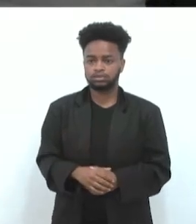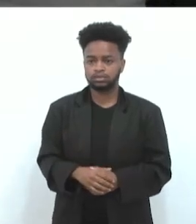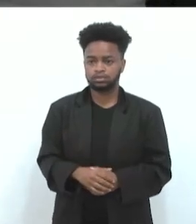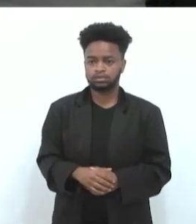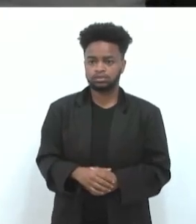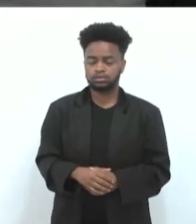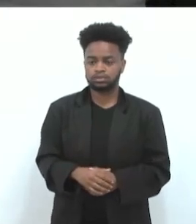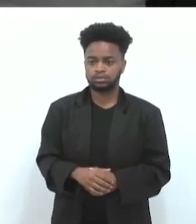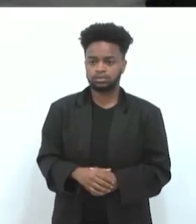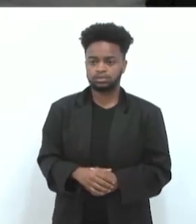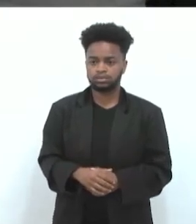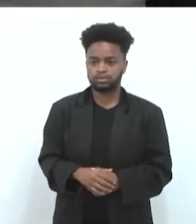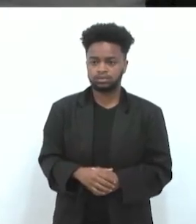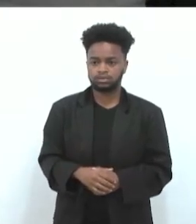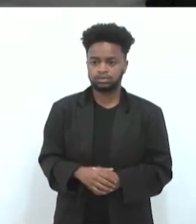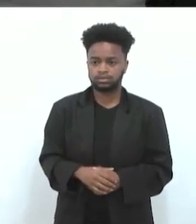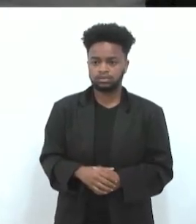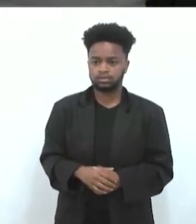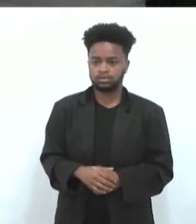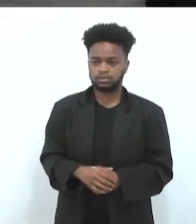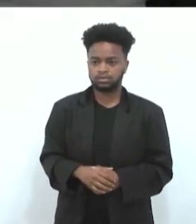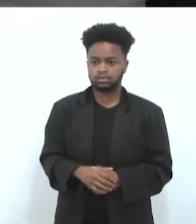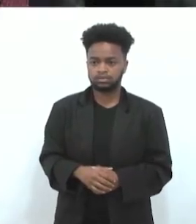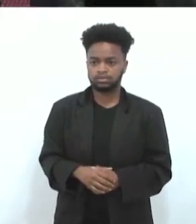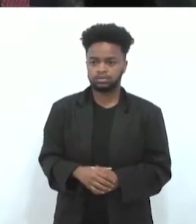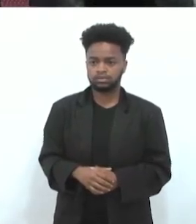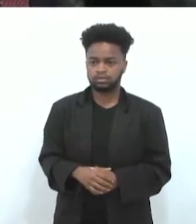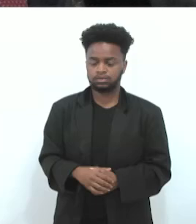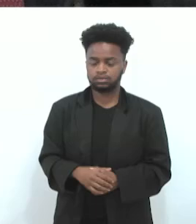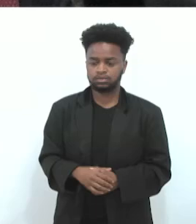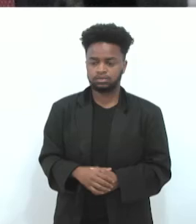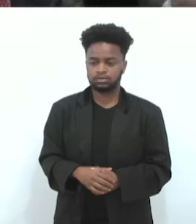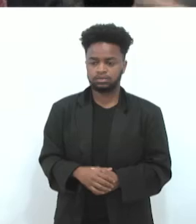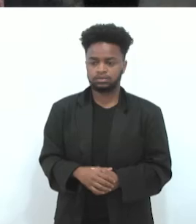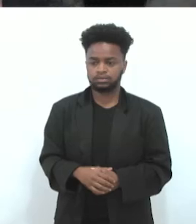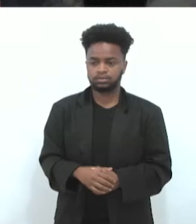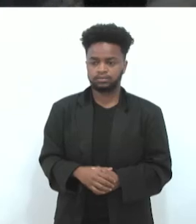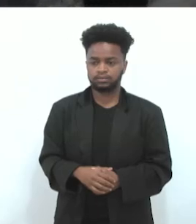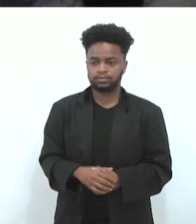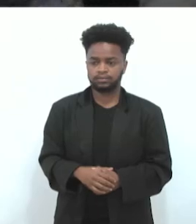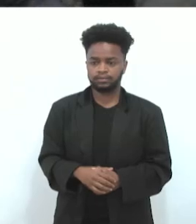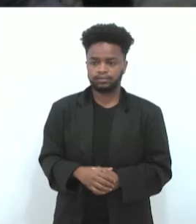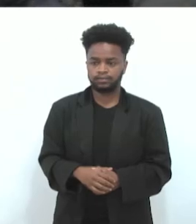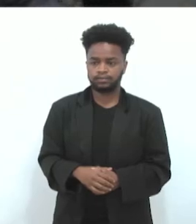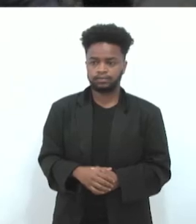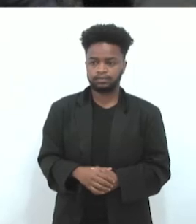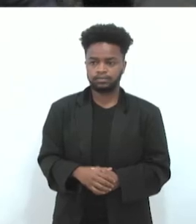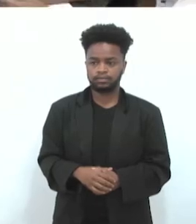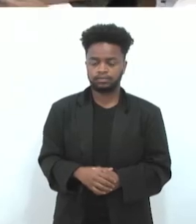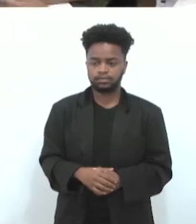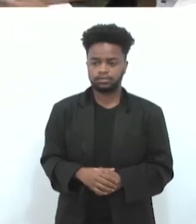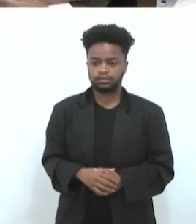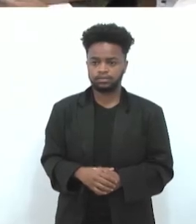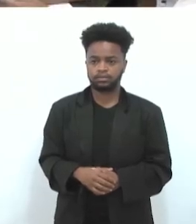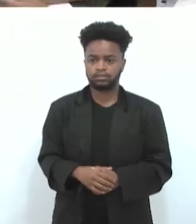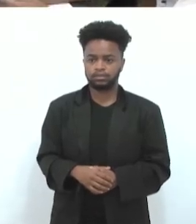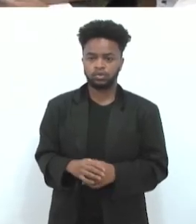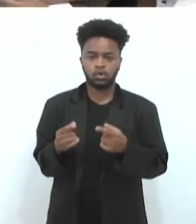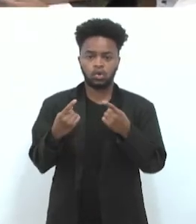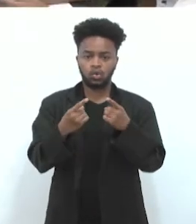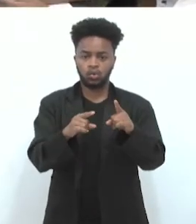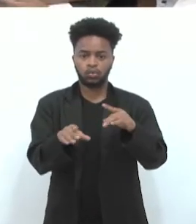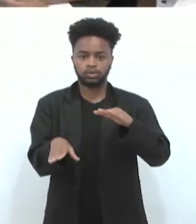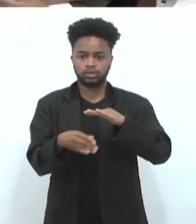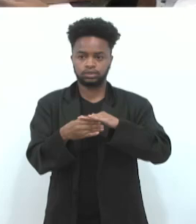Supressivas aí. Cadê o projeto? O projeto aqui. Ele suprimiu o projeto. Ele suprimiu o artigo 1º. Então é contrário às emendas,